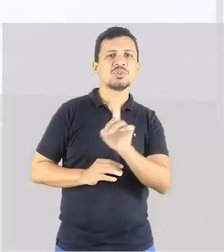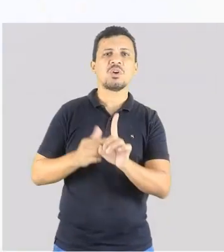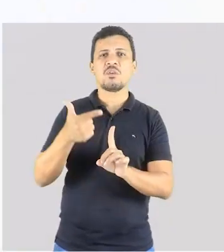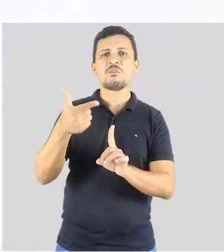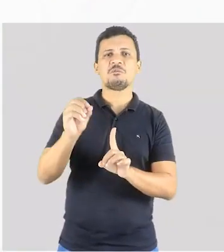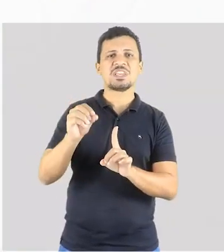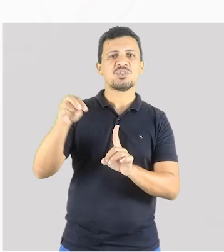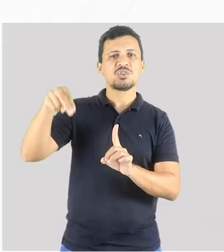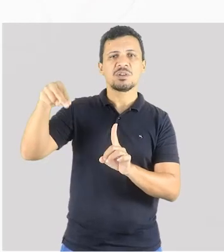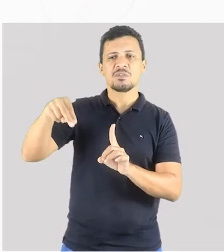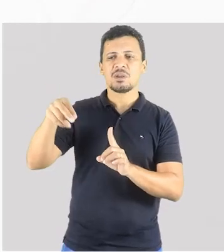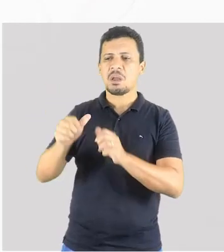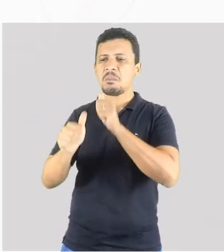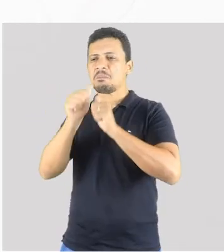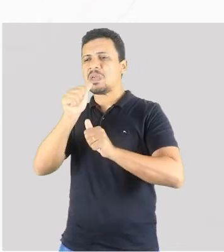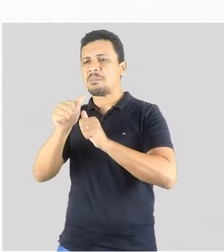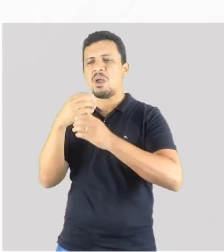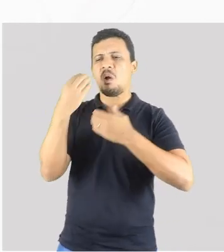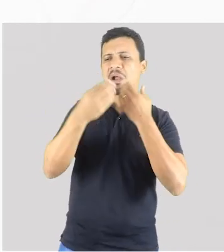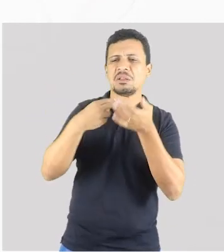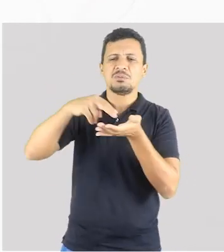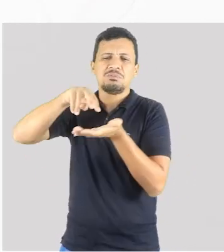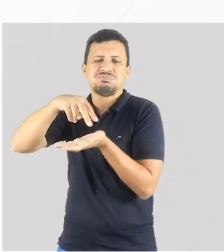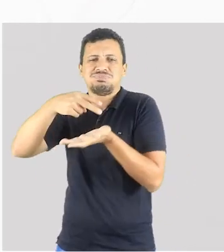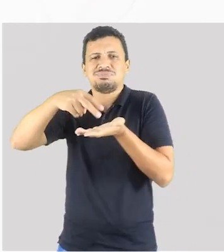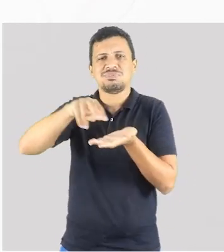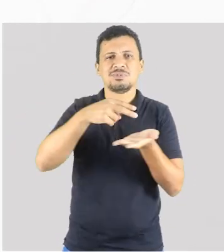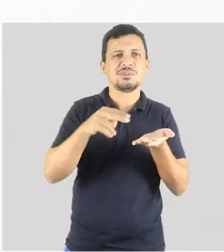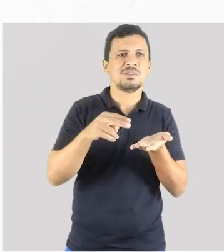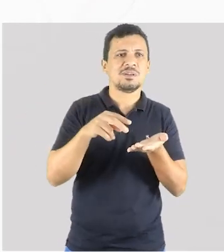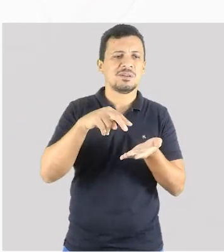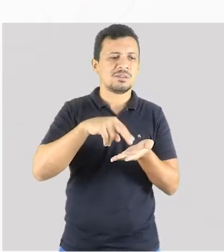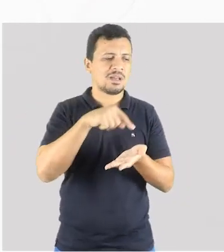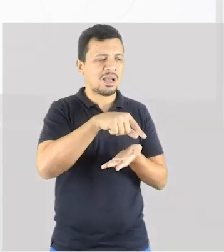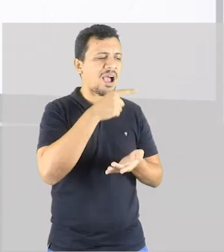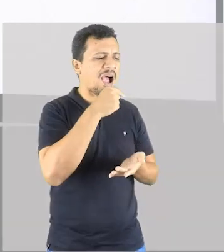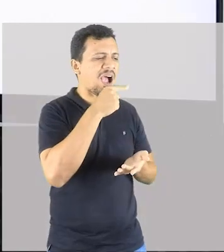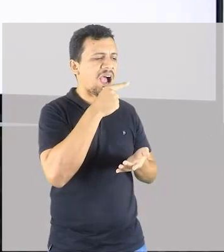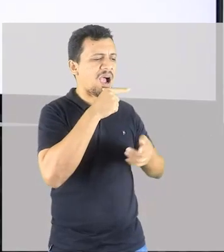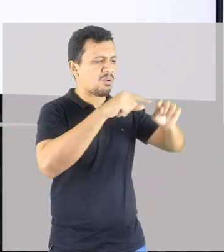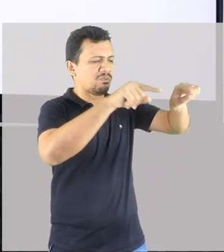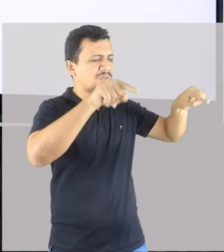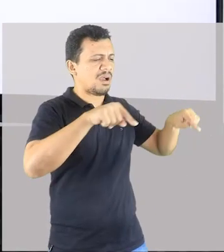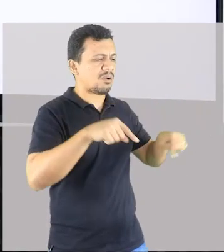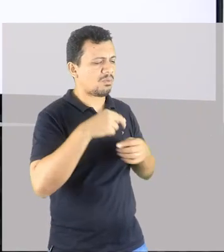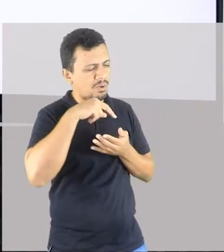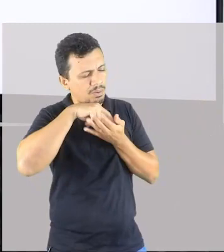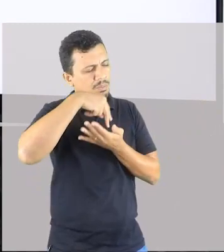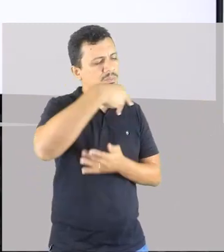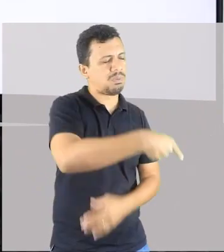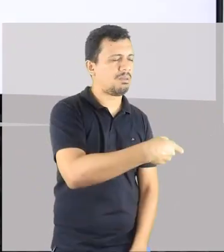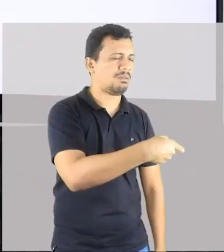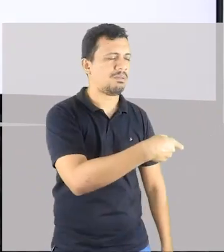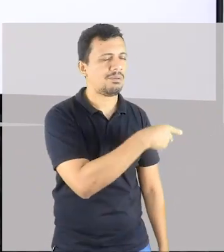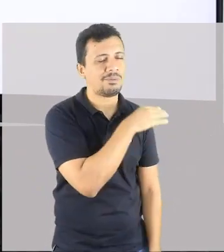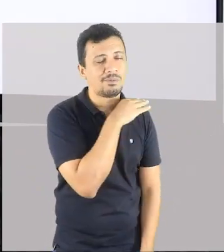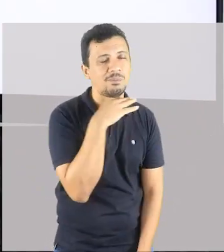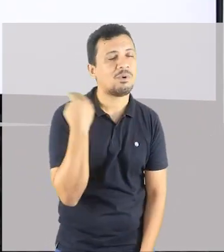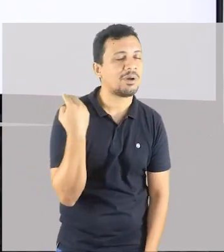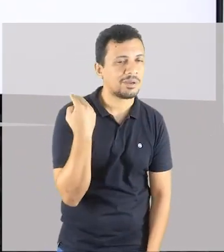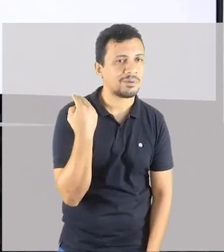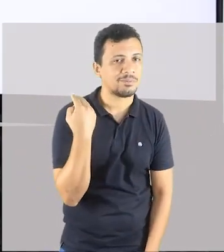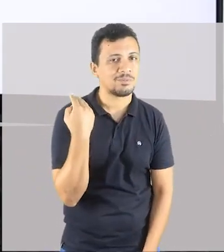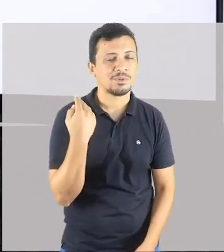novembro. Bebeu, cantou, dançou. Depois se atirou na Lagoa Rodrigo de Freitas e morreu afogado.